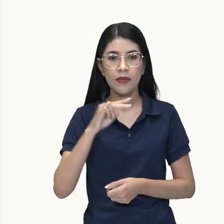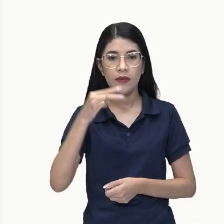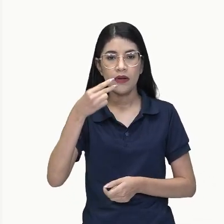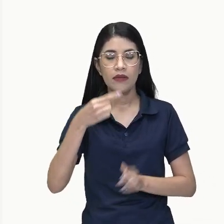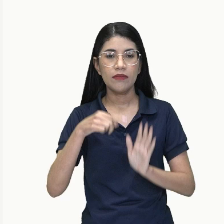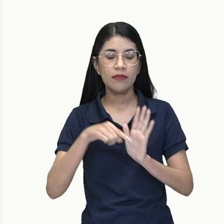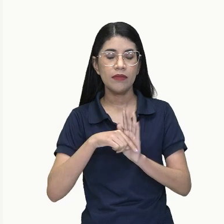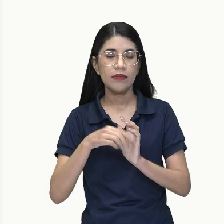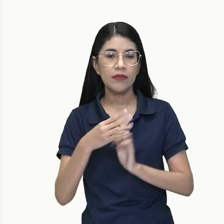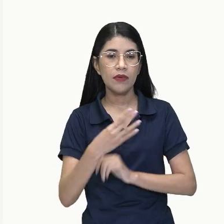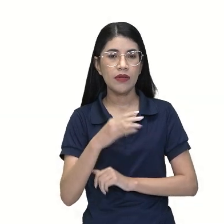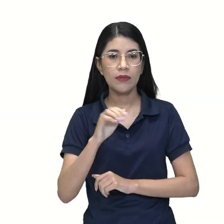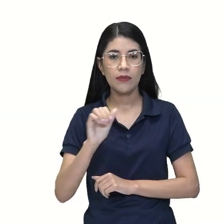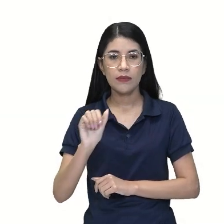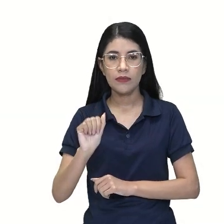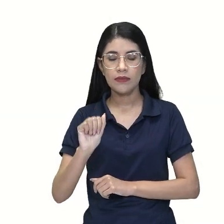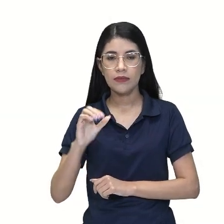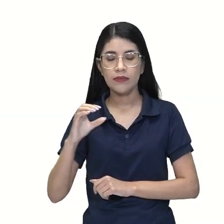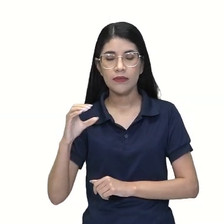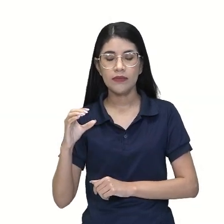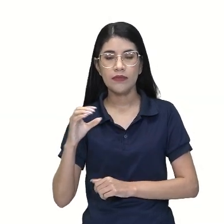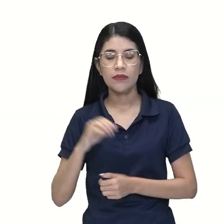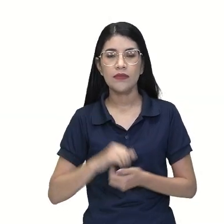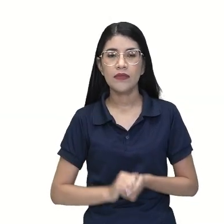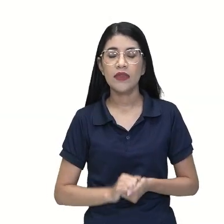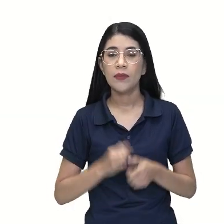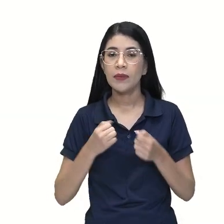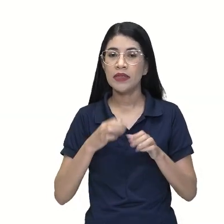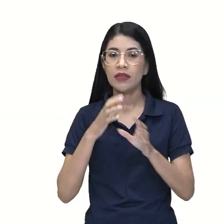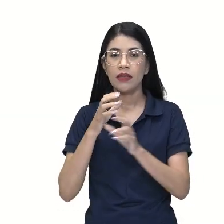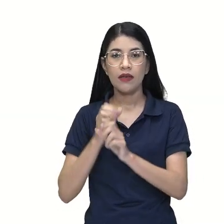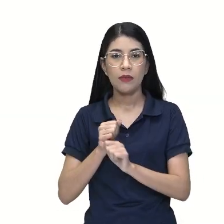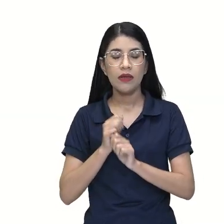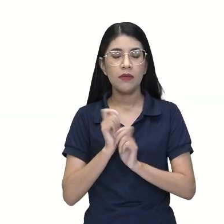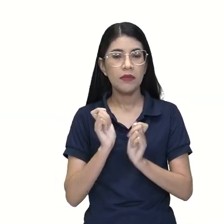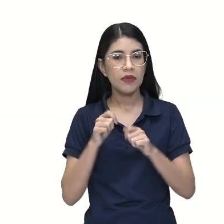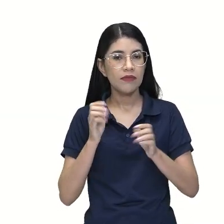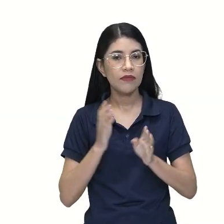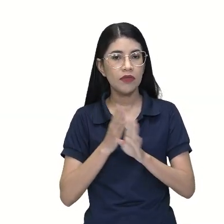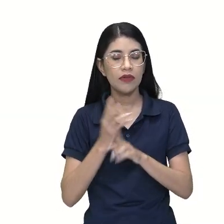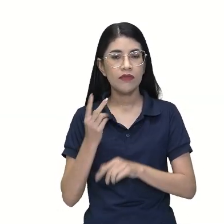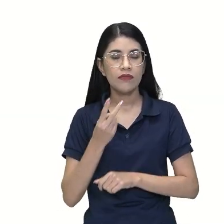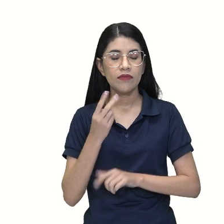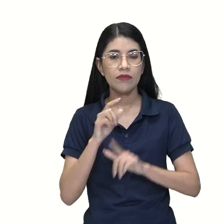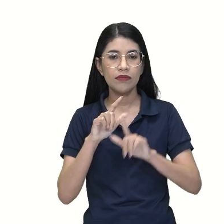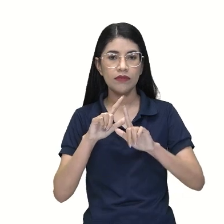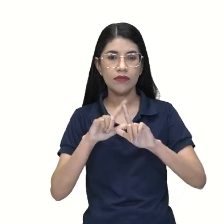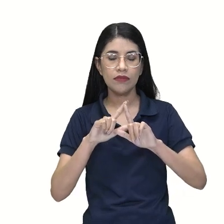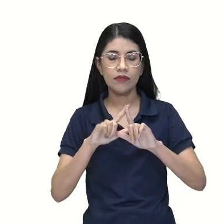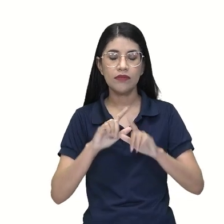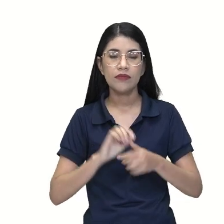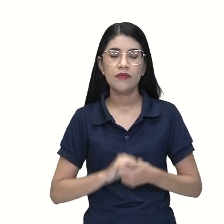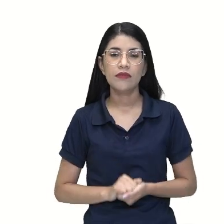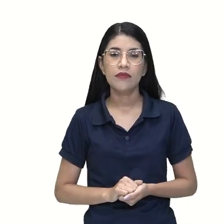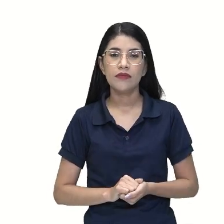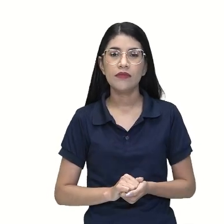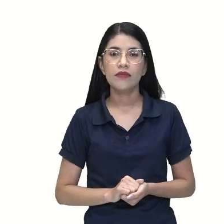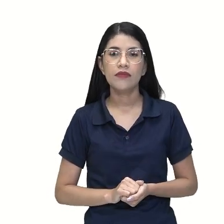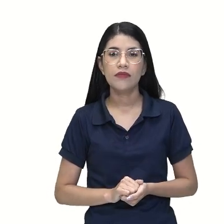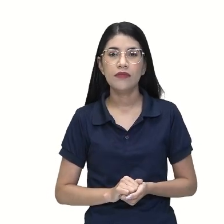menos 4ac, não é? Então, vamos lá encontrar o valor do delta. Vou fazer aqui do